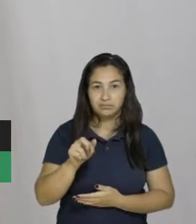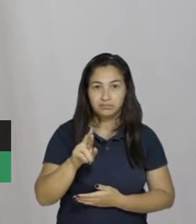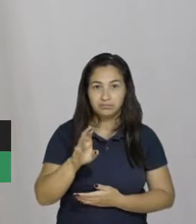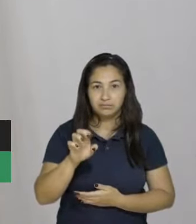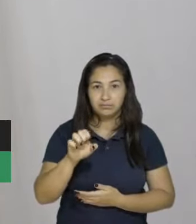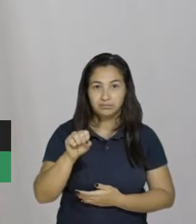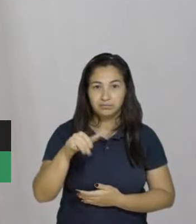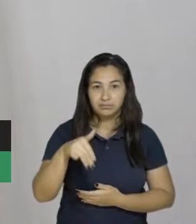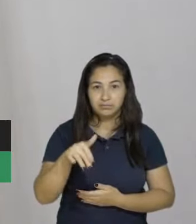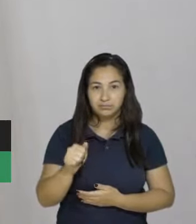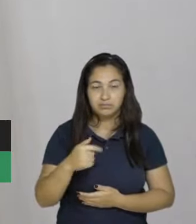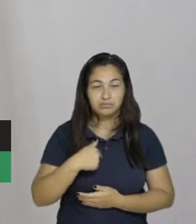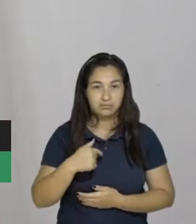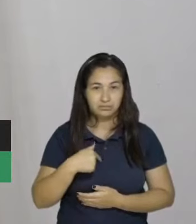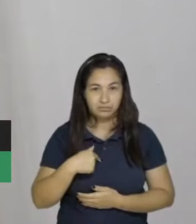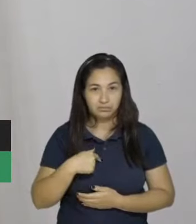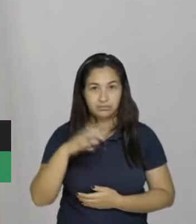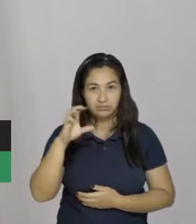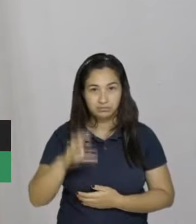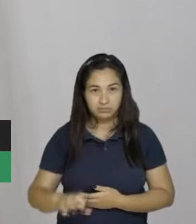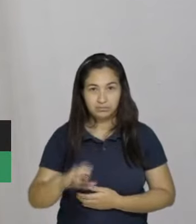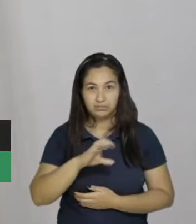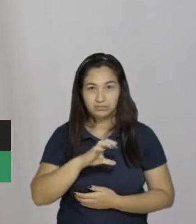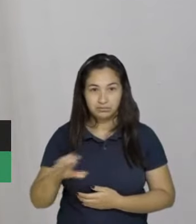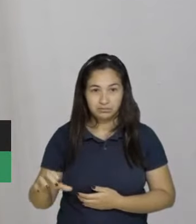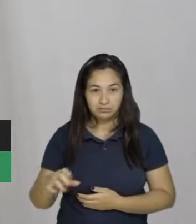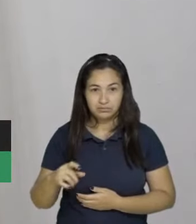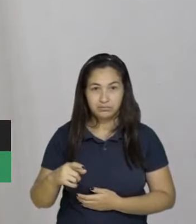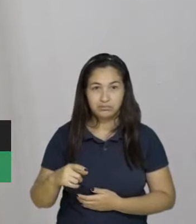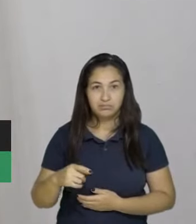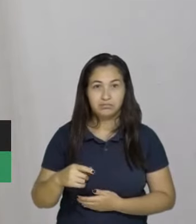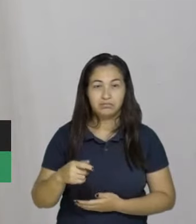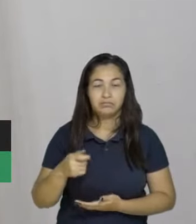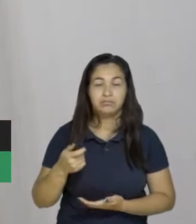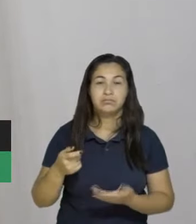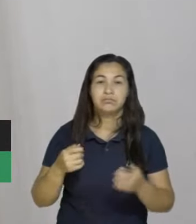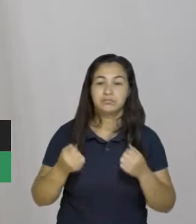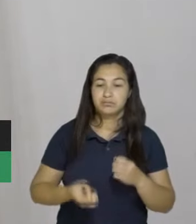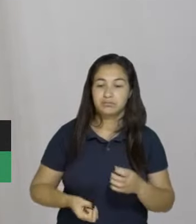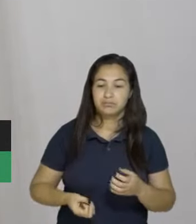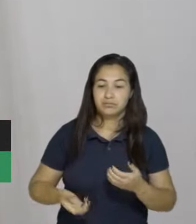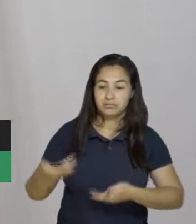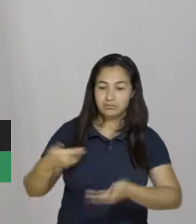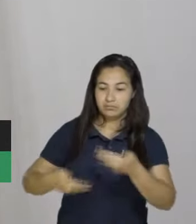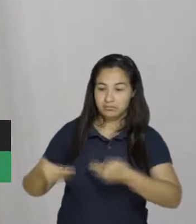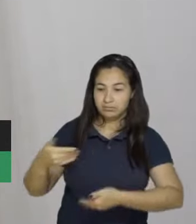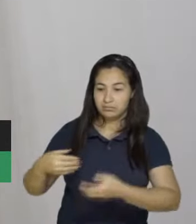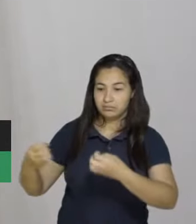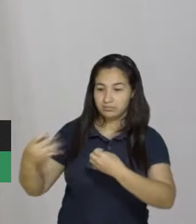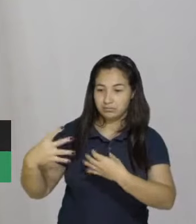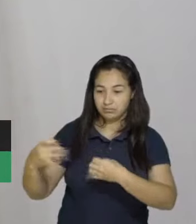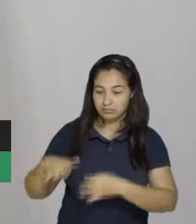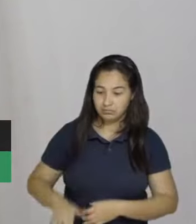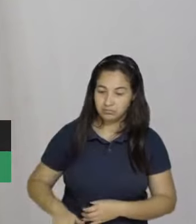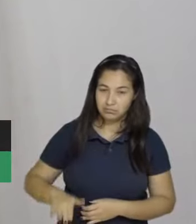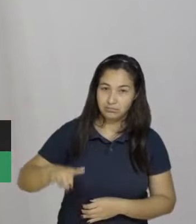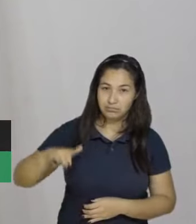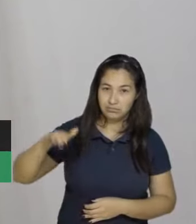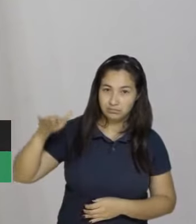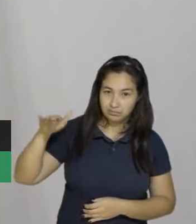Eu sou um católico praticante, fui criado em uma família que valoriza a fé, a gratidão e